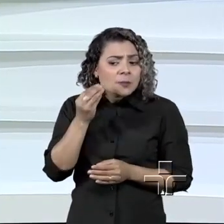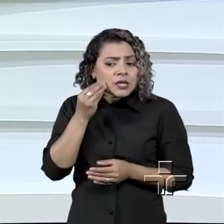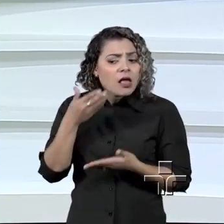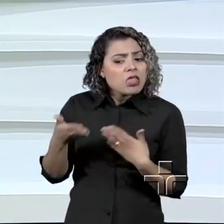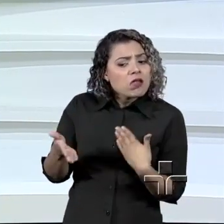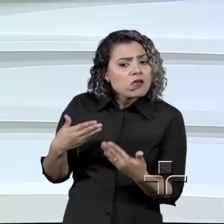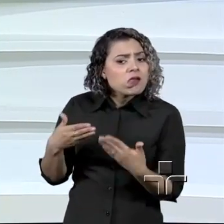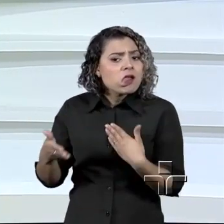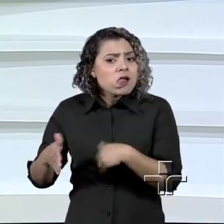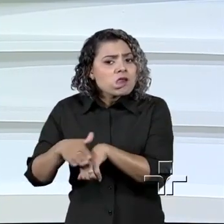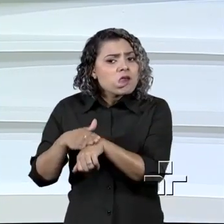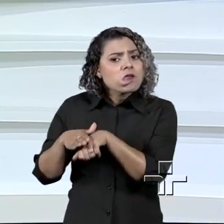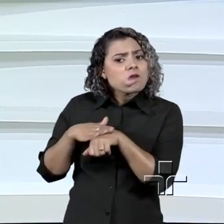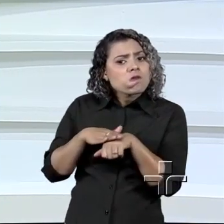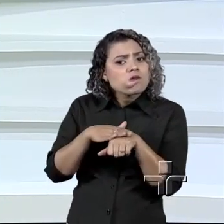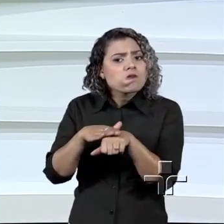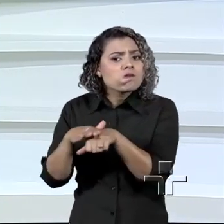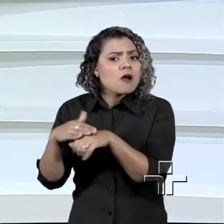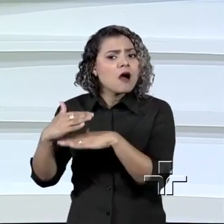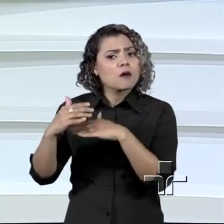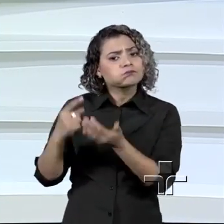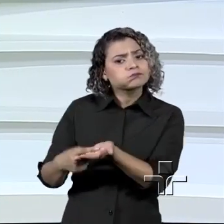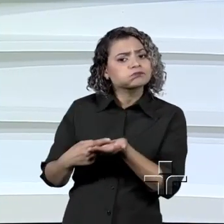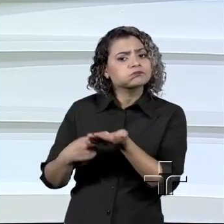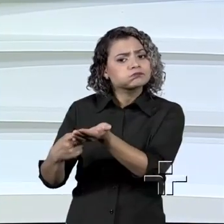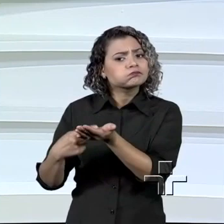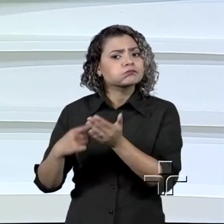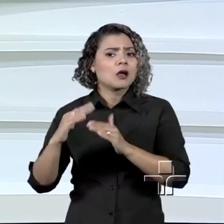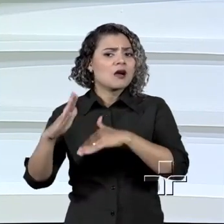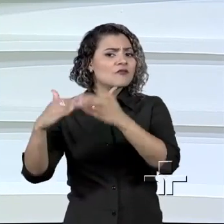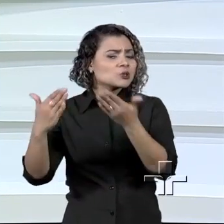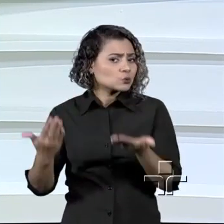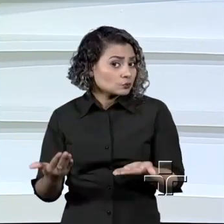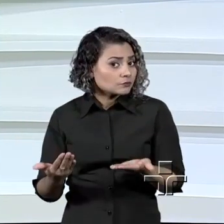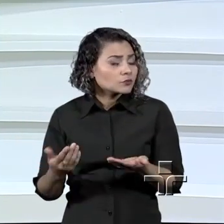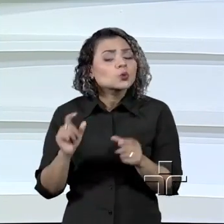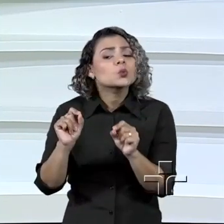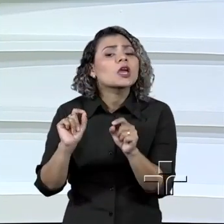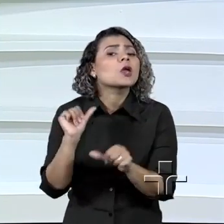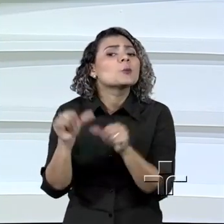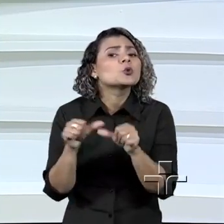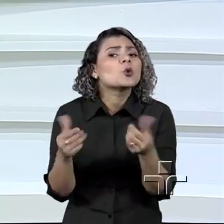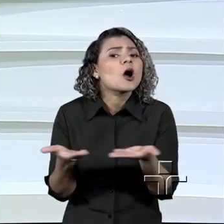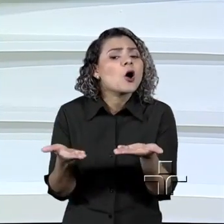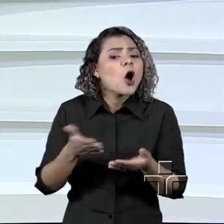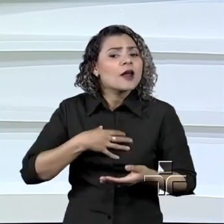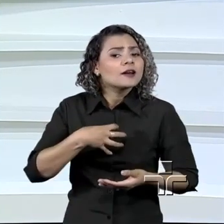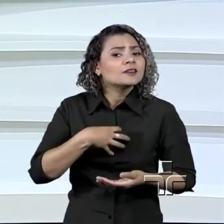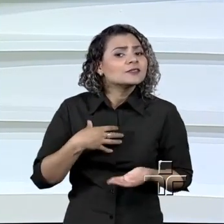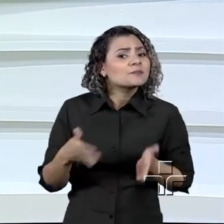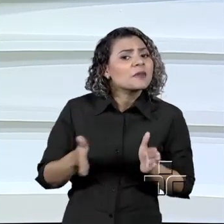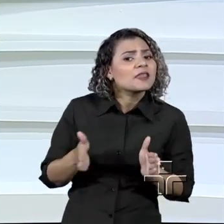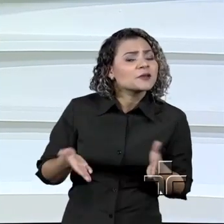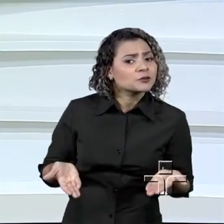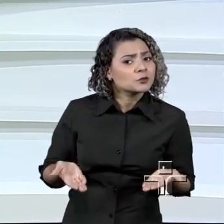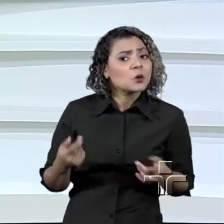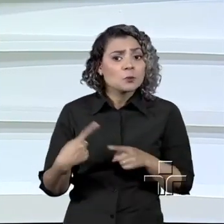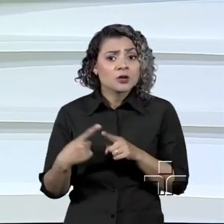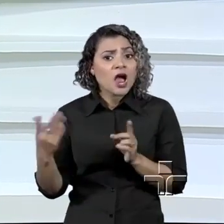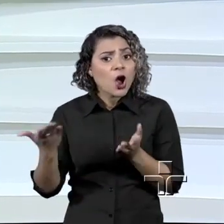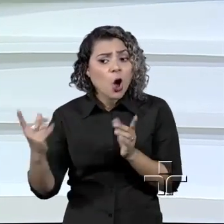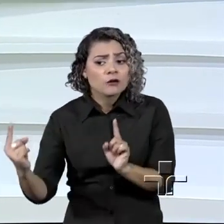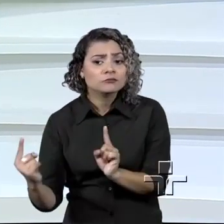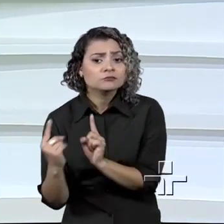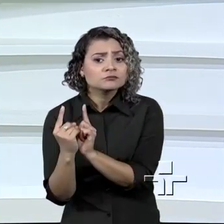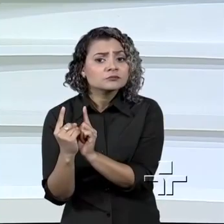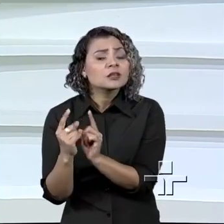tentar obter avanços que a senhora considera importantes. O que muda nisso? Porque a gente vê uma aproximação de